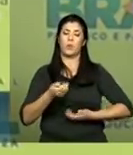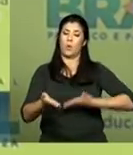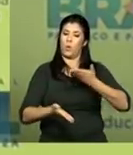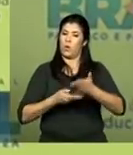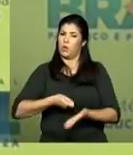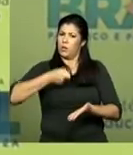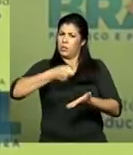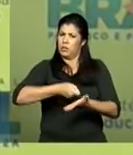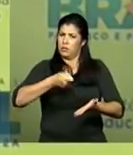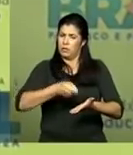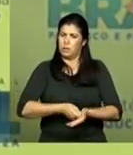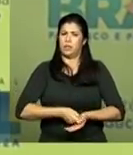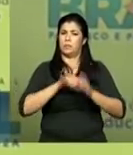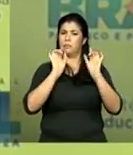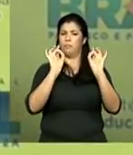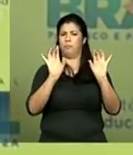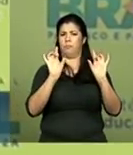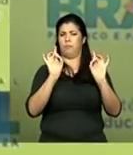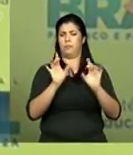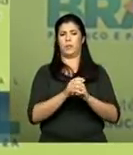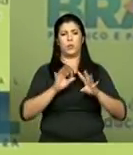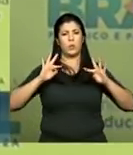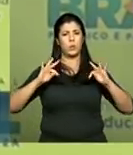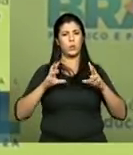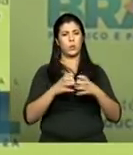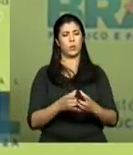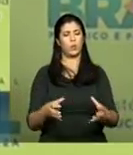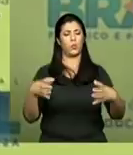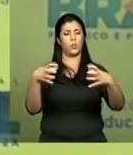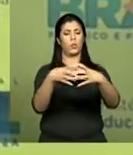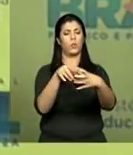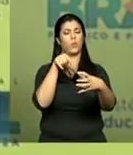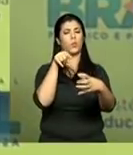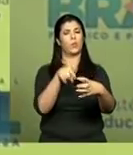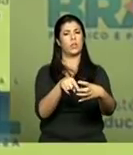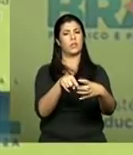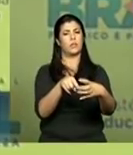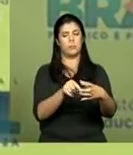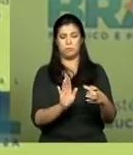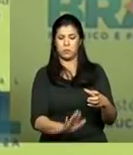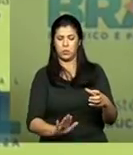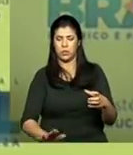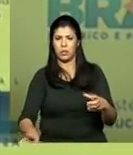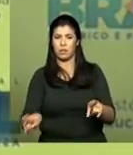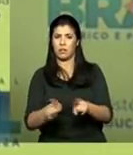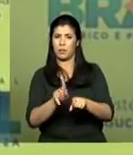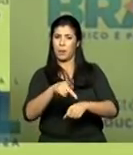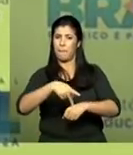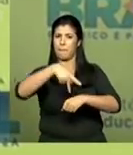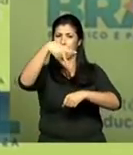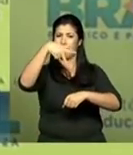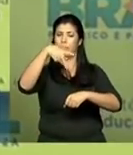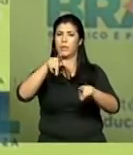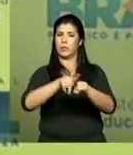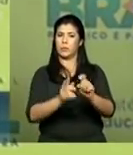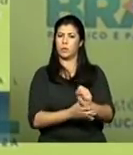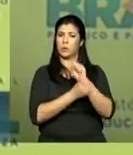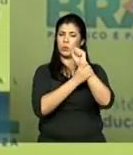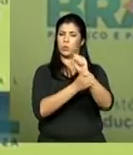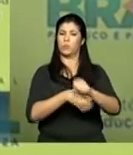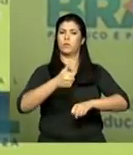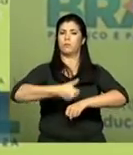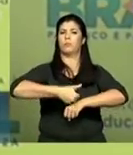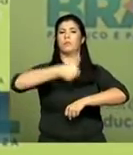atenção especial a todo o itinerário formativo, da creche à pós-graduação, assegurando